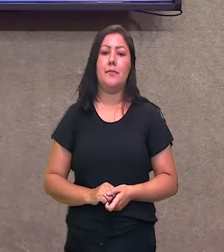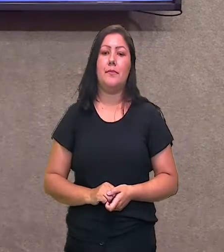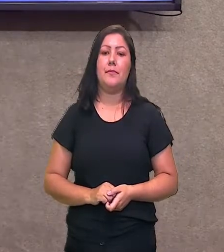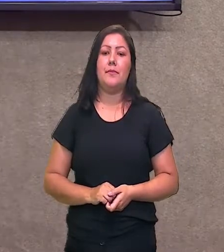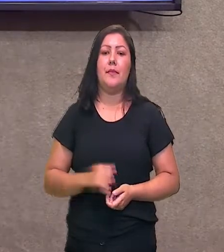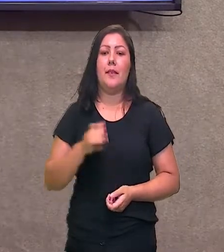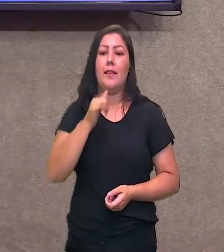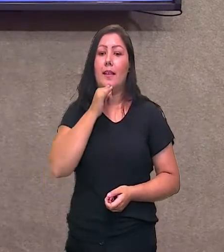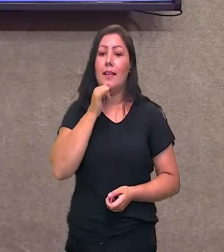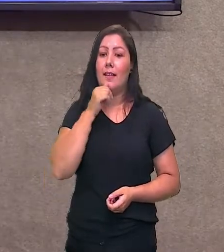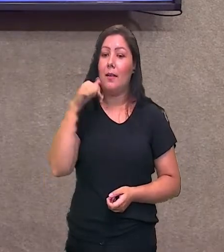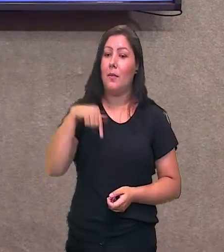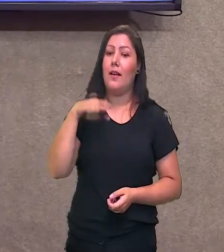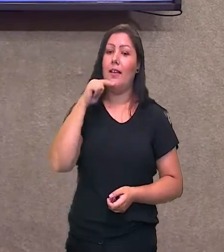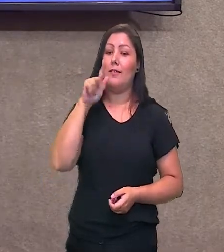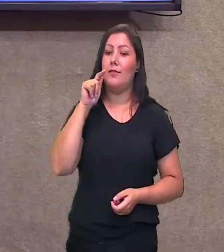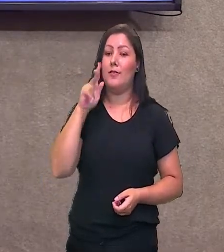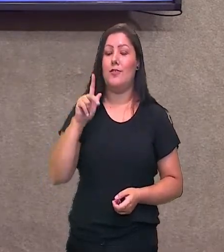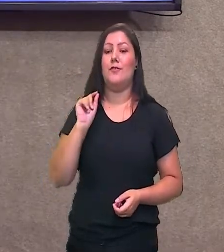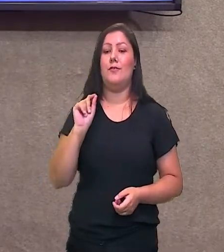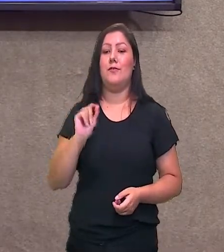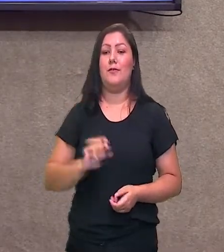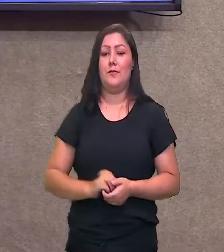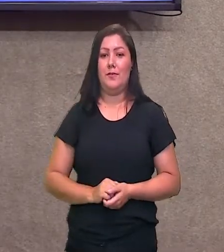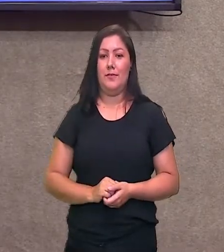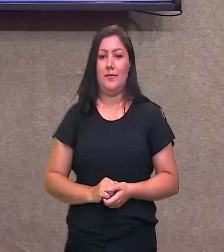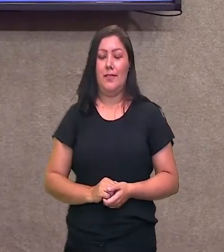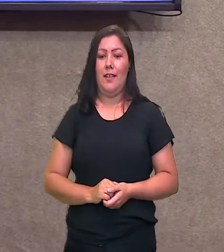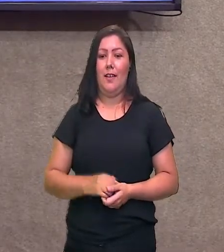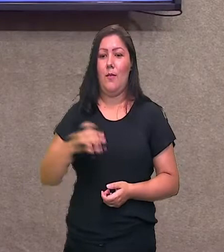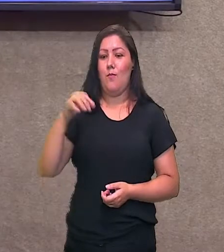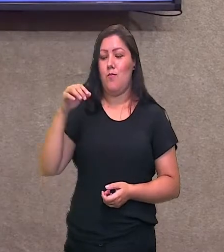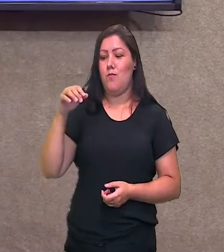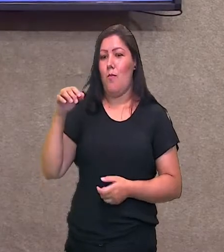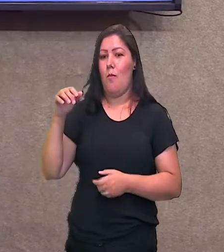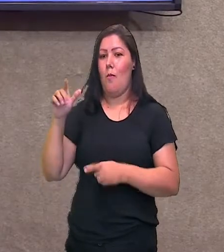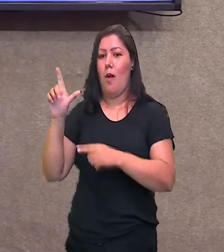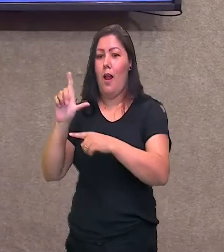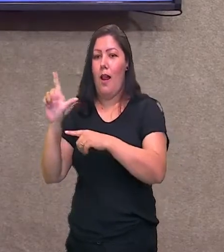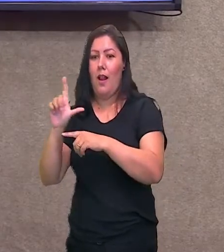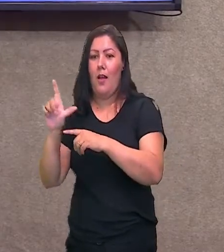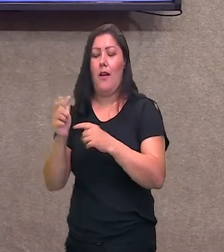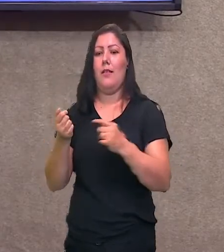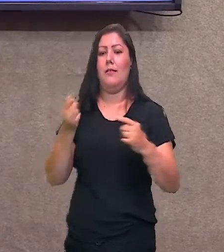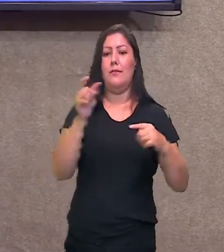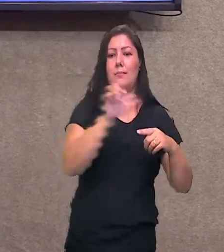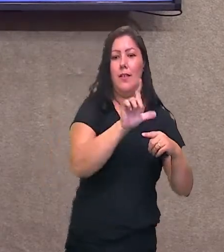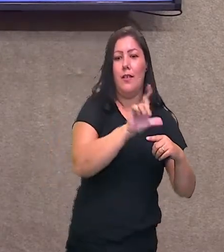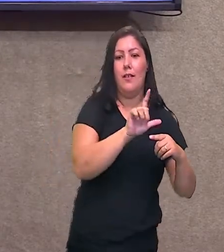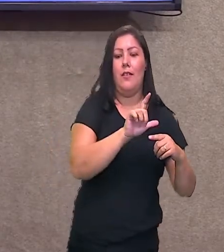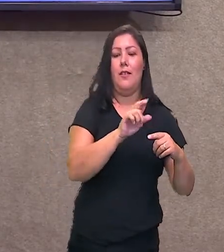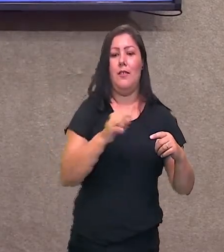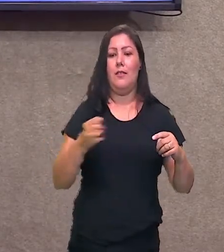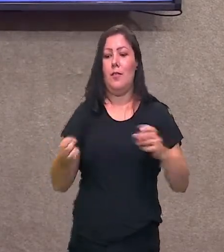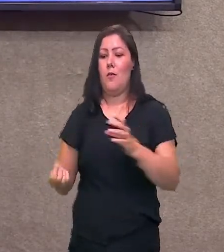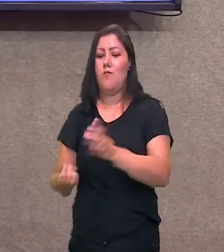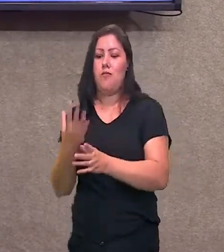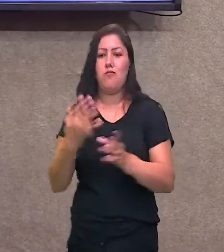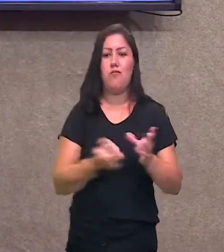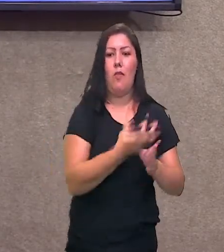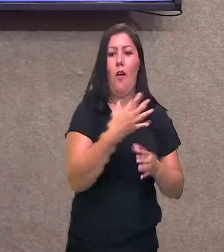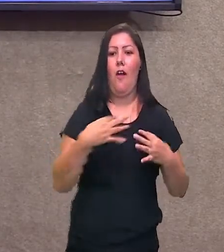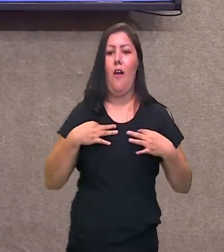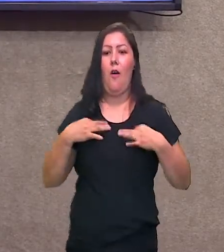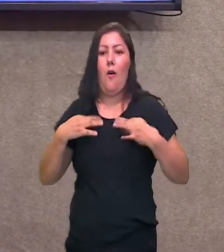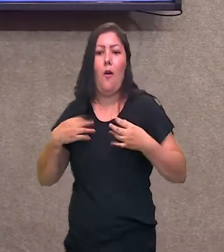Valadares é muito fácil explicar isso. Tem uma loja aqui do lado que vende roupa, abre outra. Então, quando eu